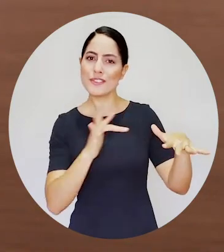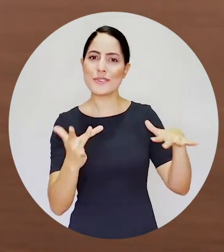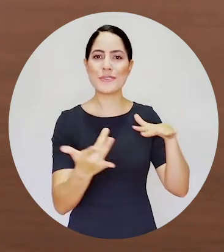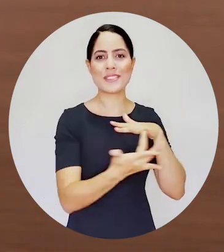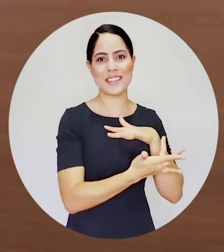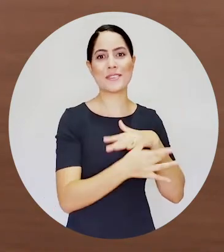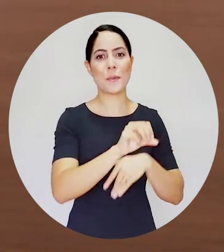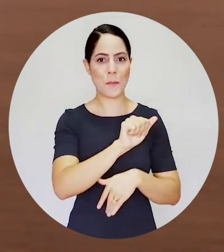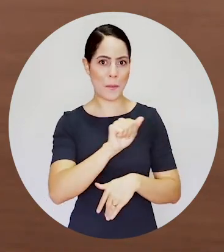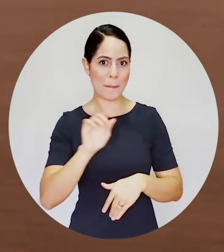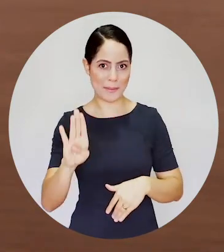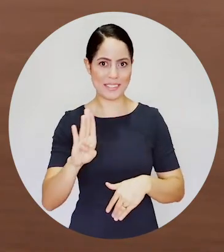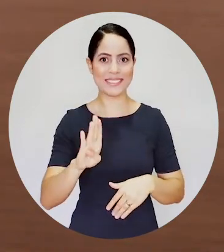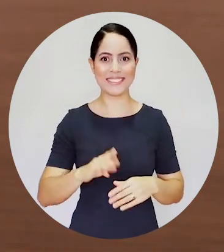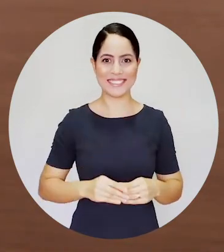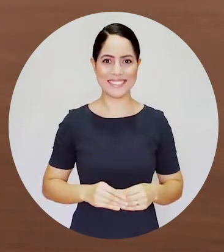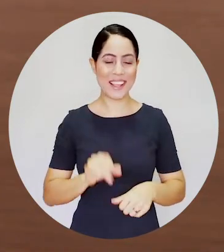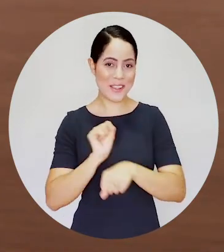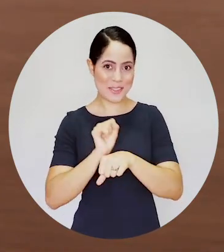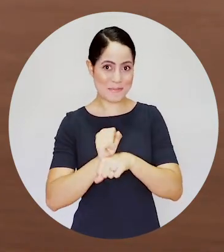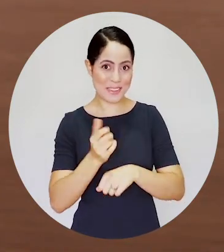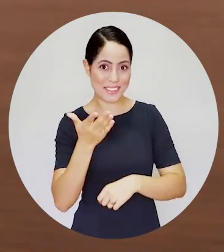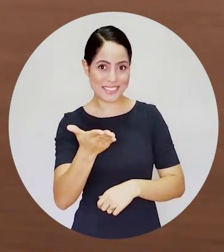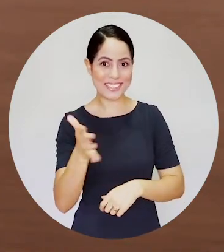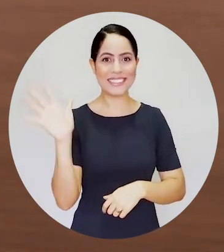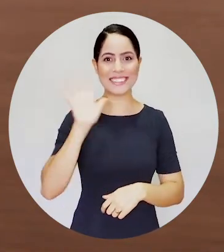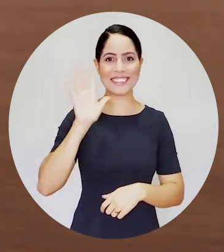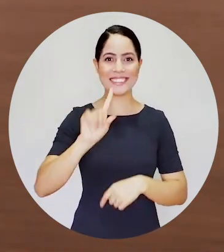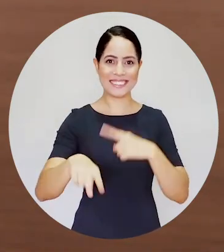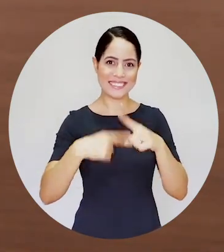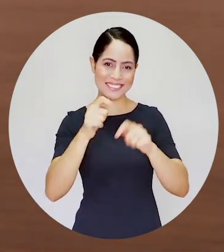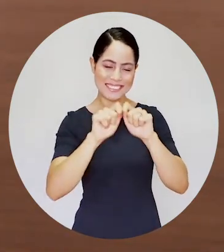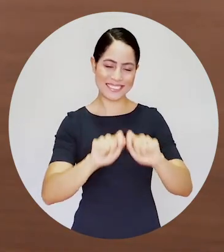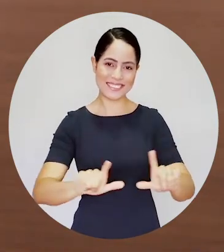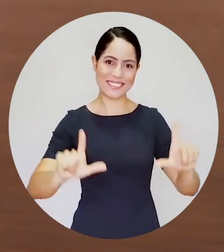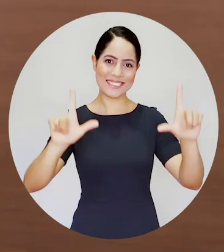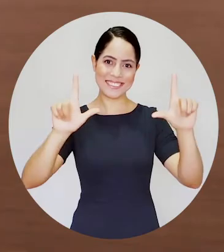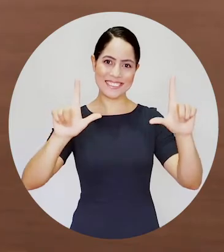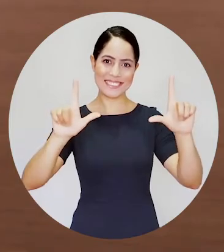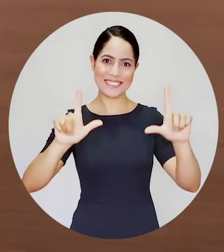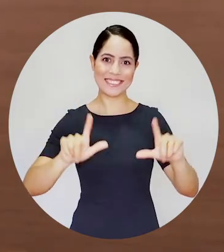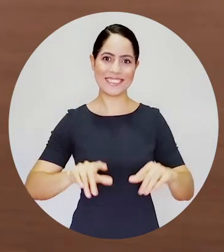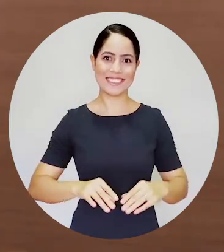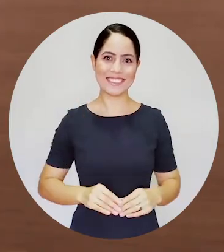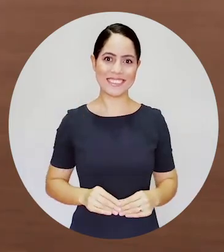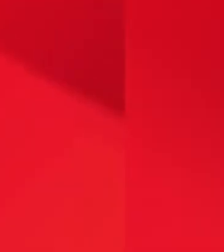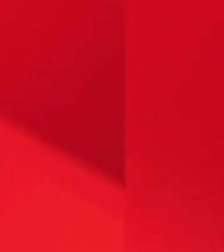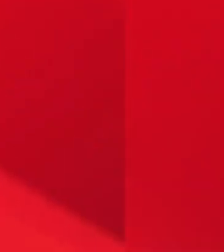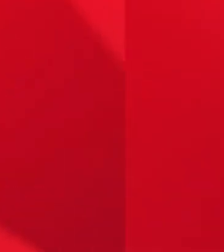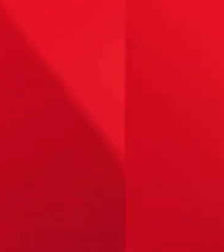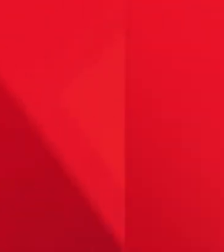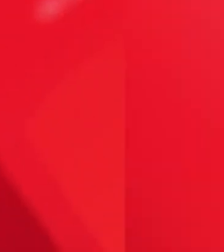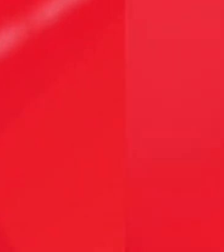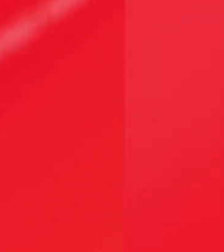seguir as redes sociais da Ordem dos Advogados do Brasil. Fico te esperando. Tchau, tchau e até a próxima.